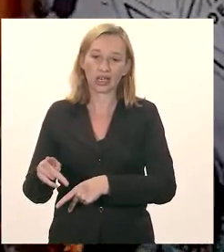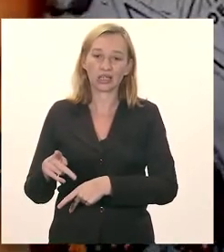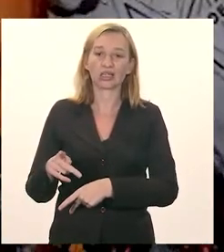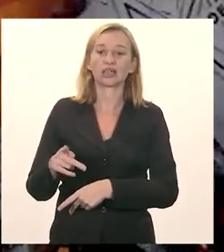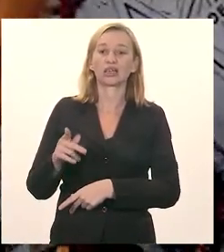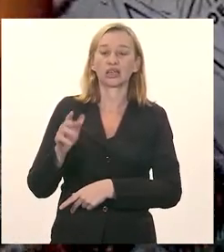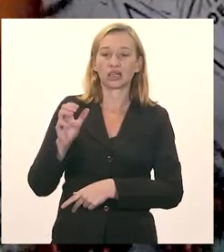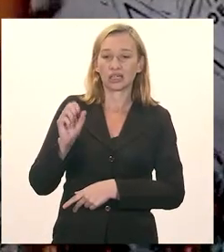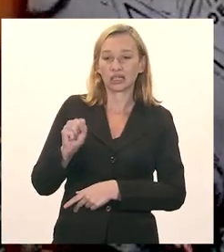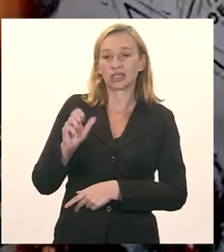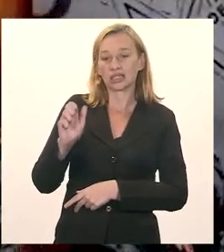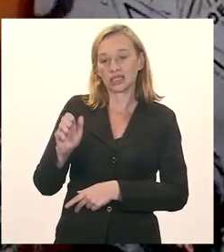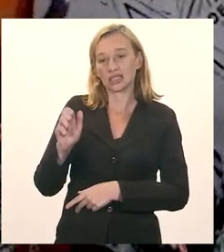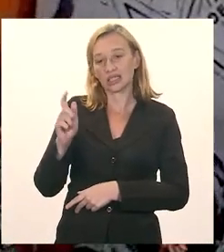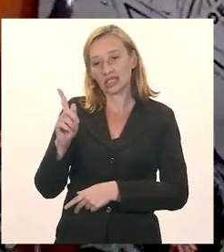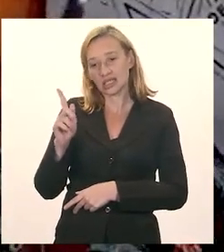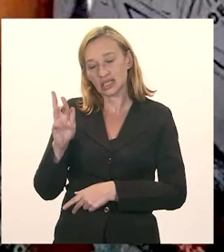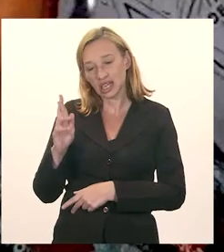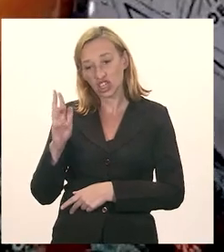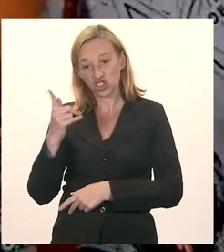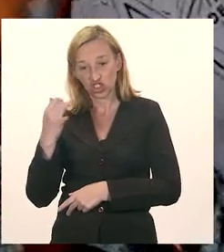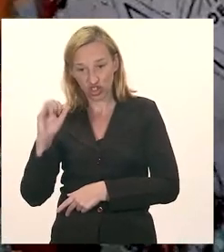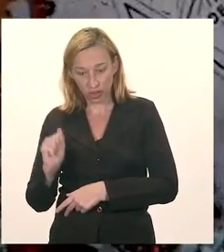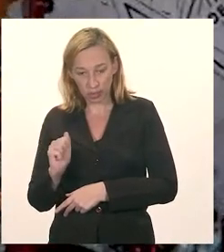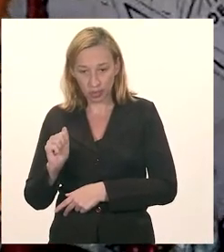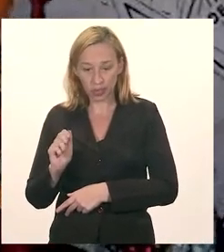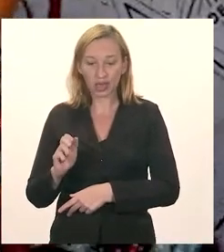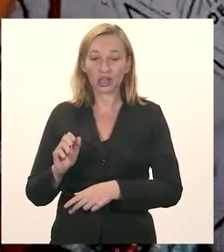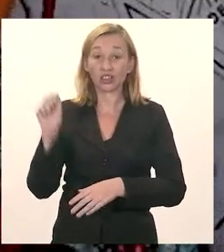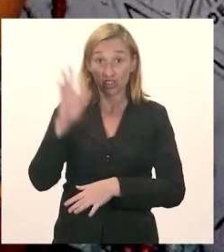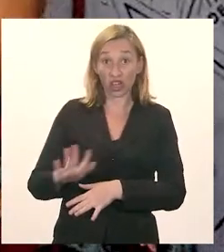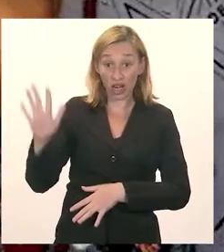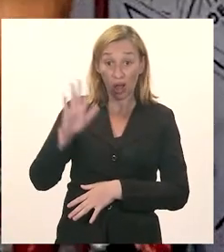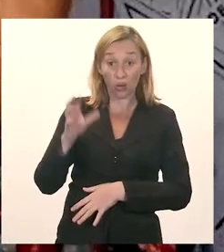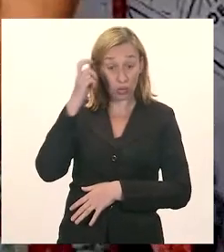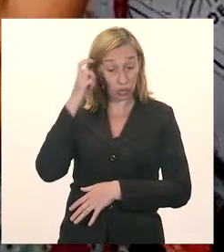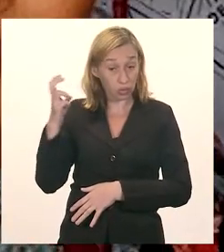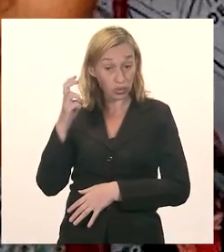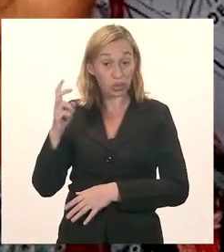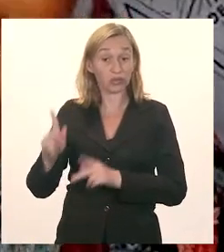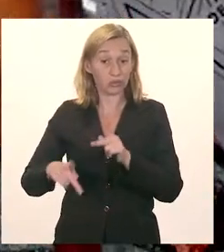mais, e de cultura popular brasileira de uma forma geral, principalmente as